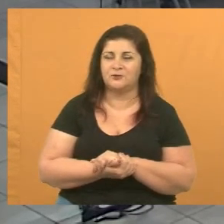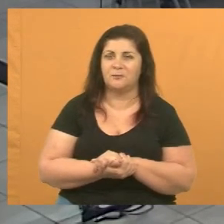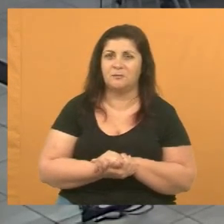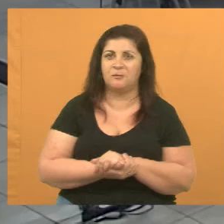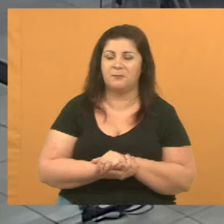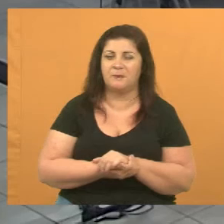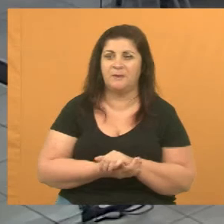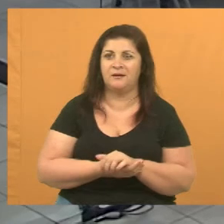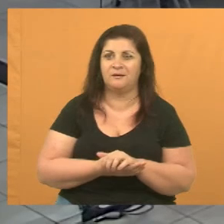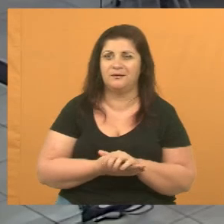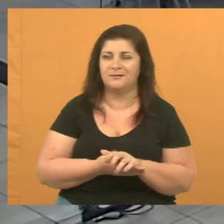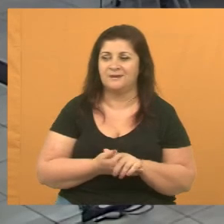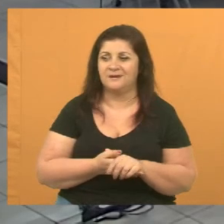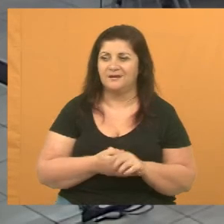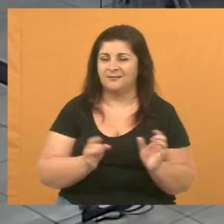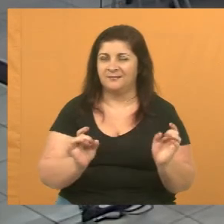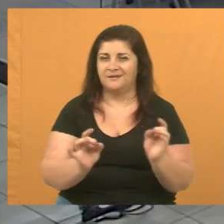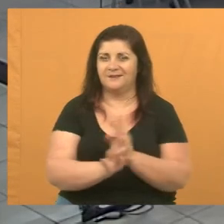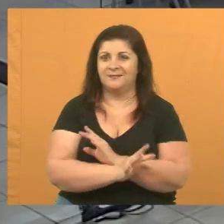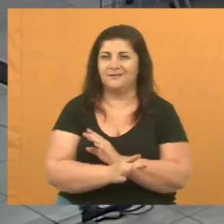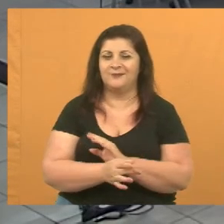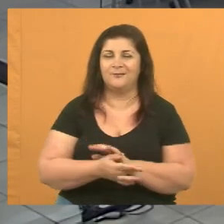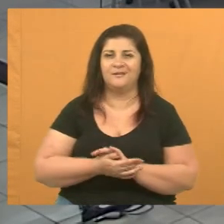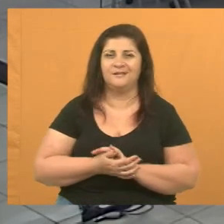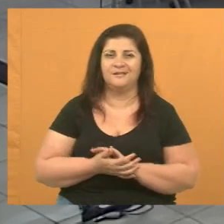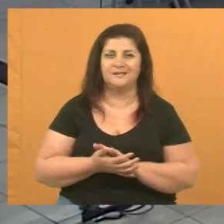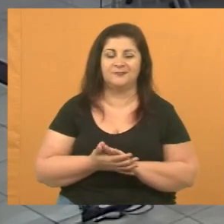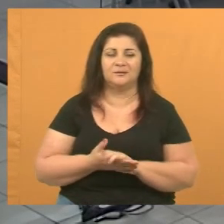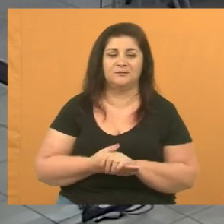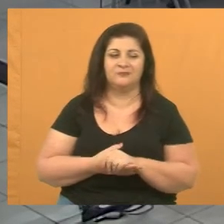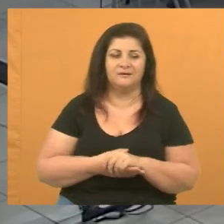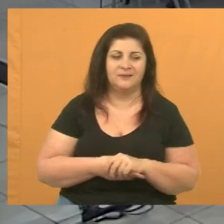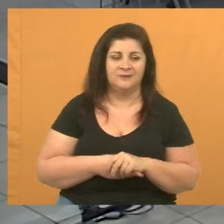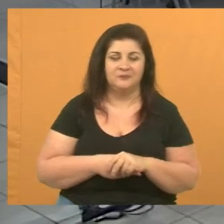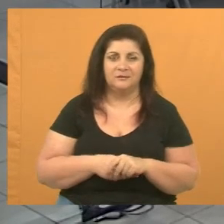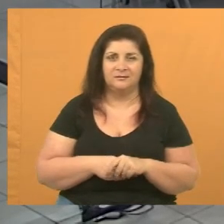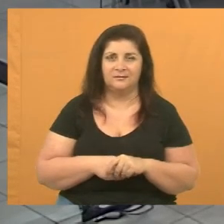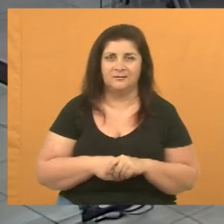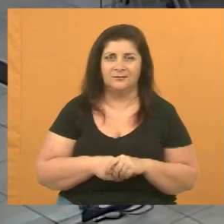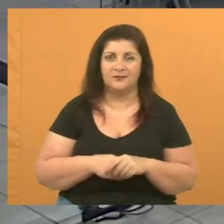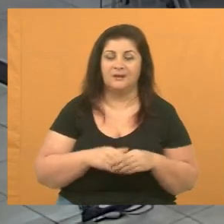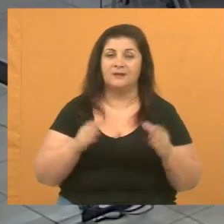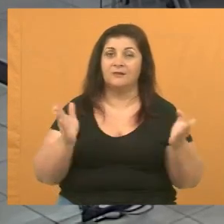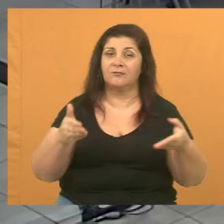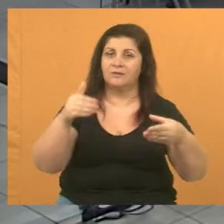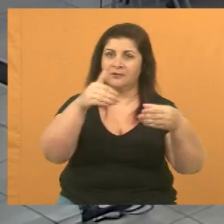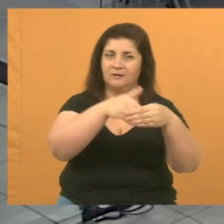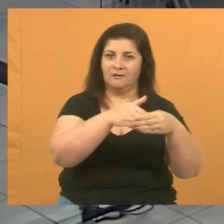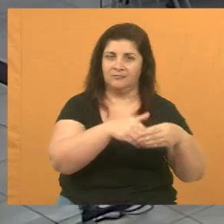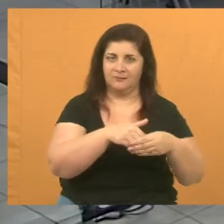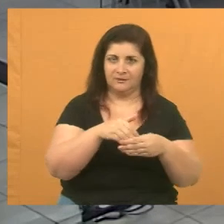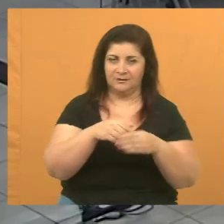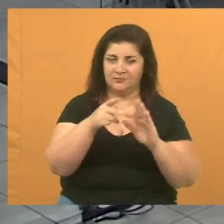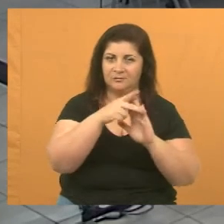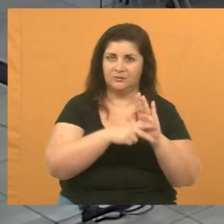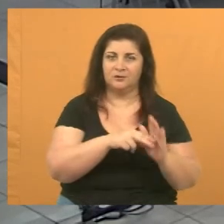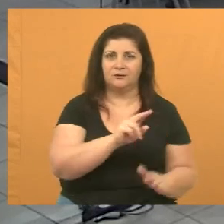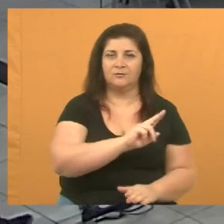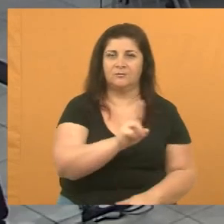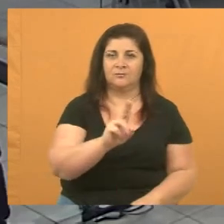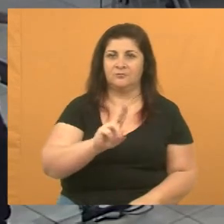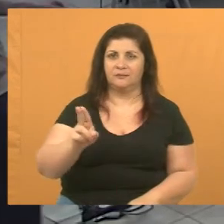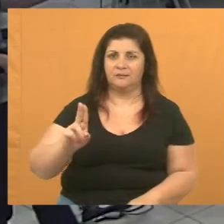Fala aí. São só essas emendas, presidente. Então, vamos agora então à votação do projeto na